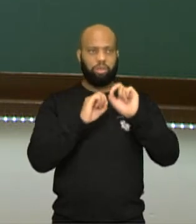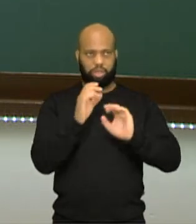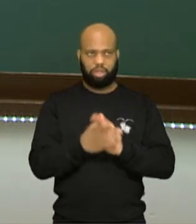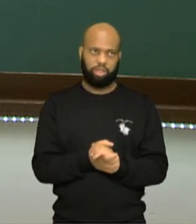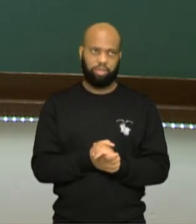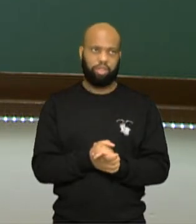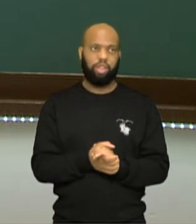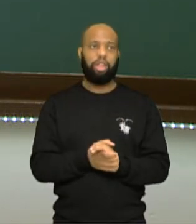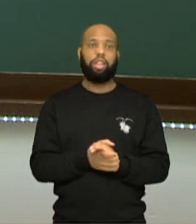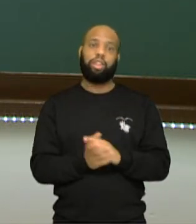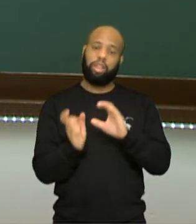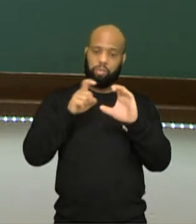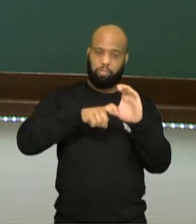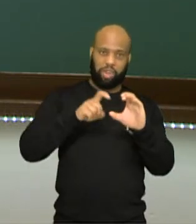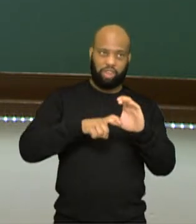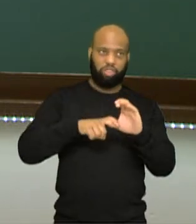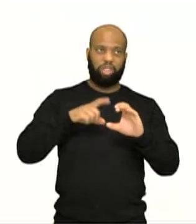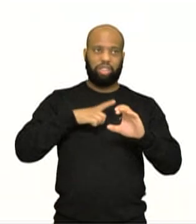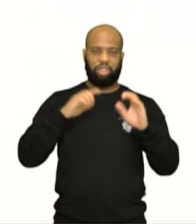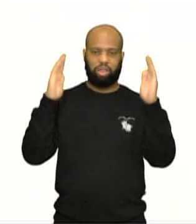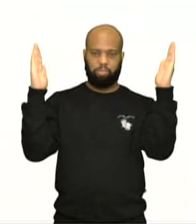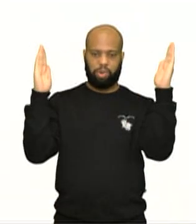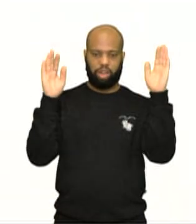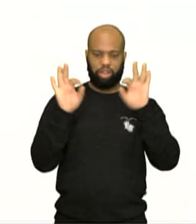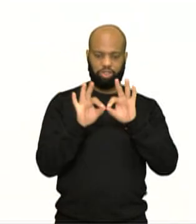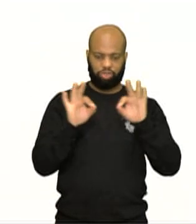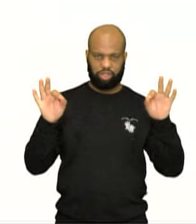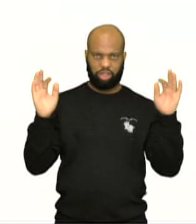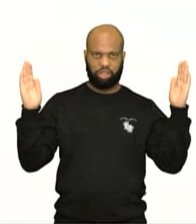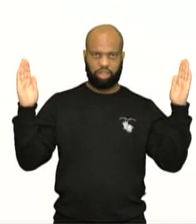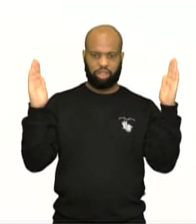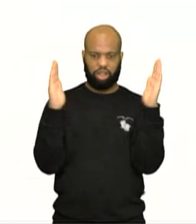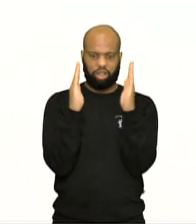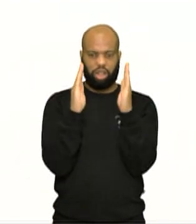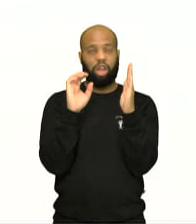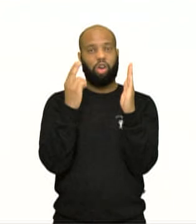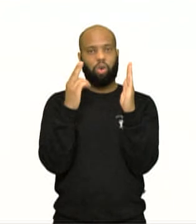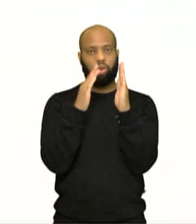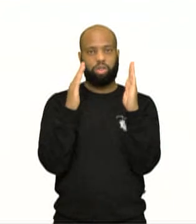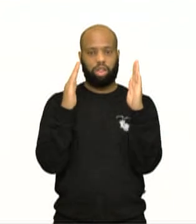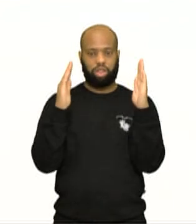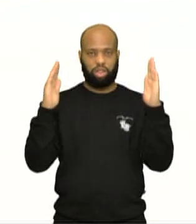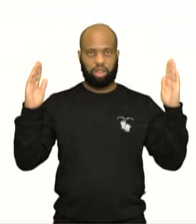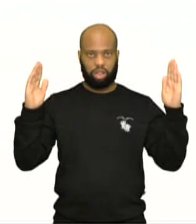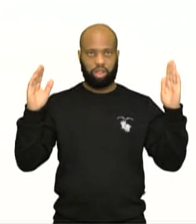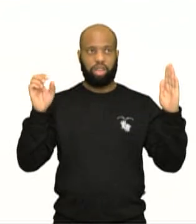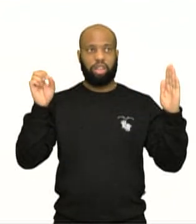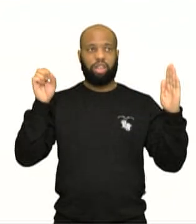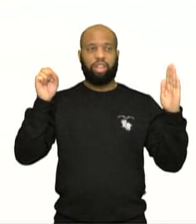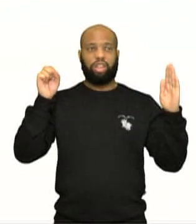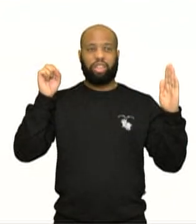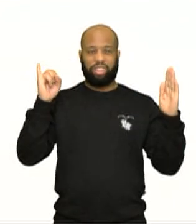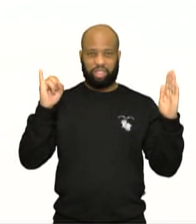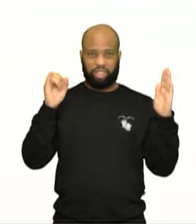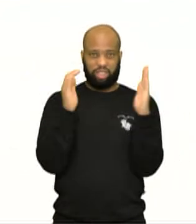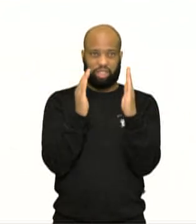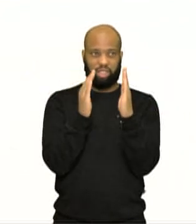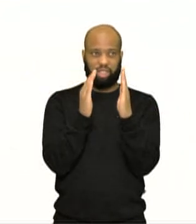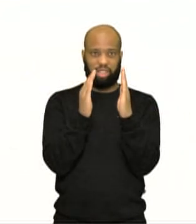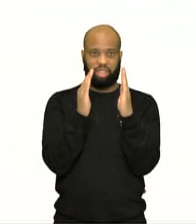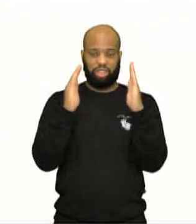a vai depender da distância entre as placas estão a capacitância vai aumentar quando essa distância entre as placas